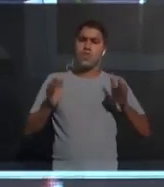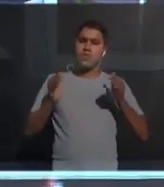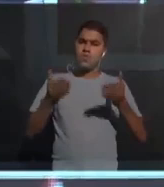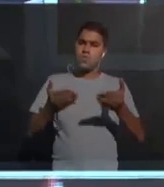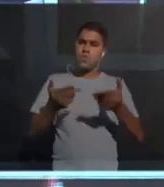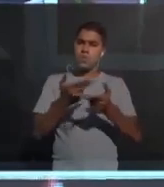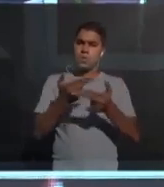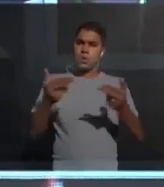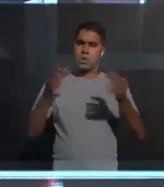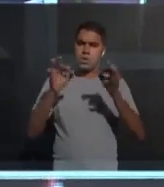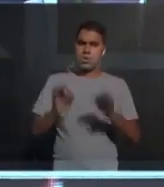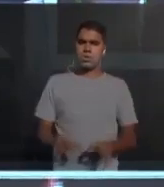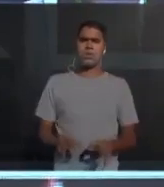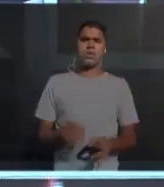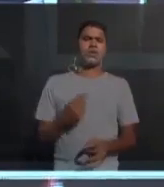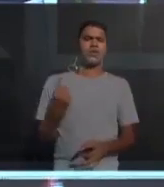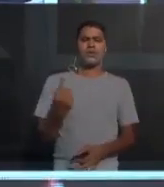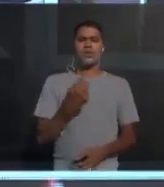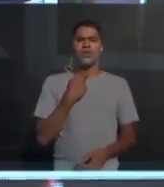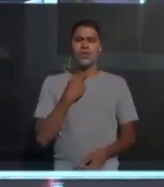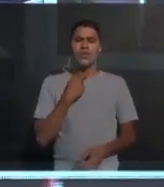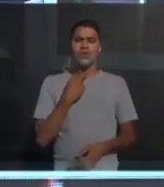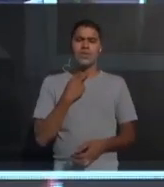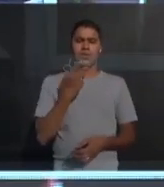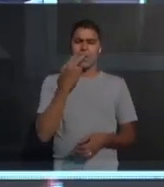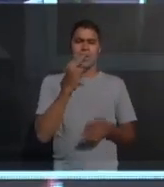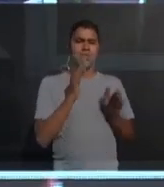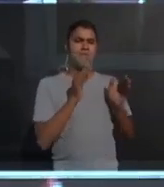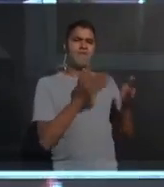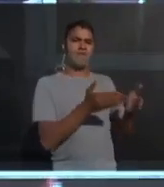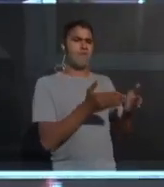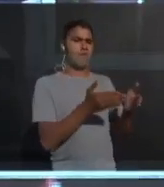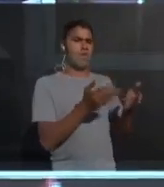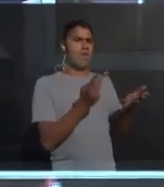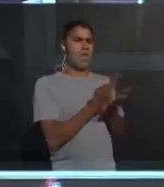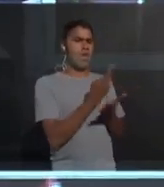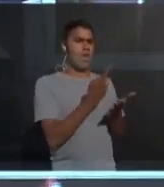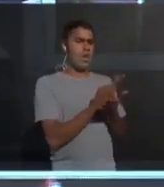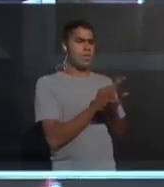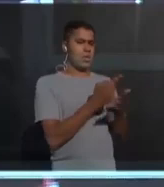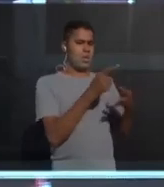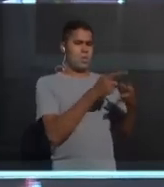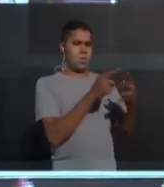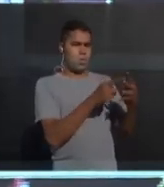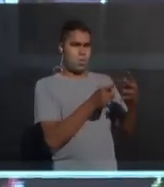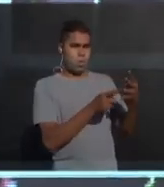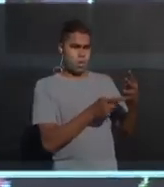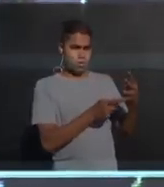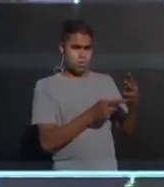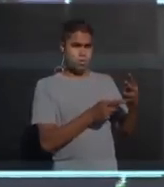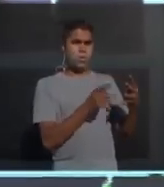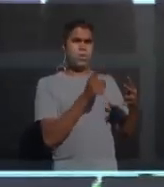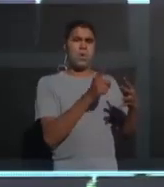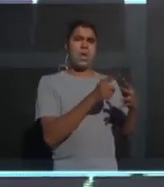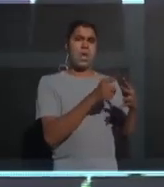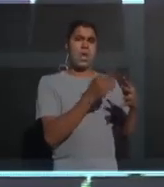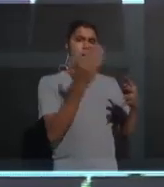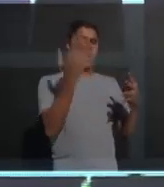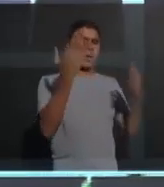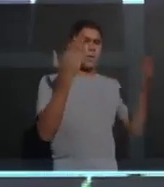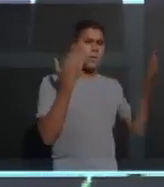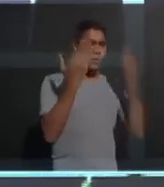certa nós não podemos focar na coisa errada que é eu vou falar sobre quatro coisas a comparação